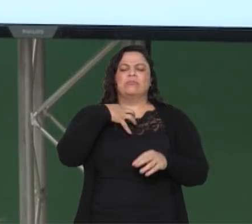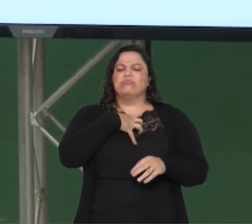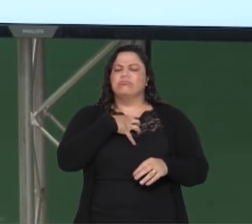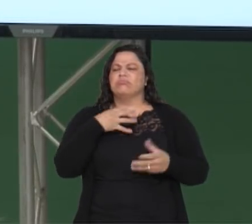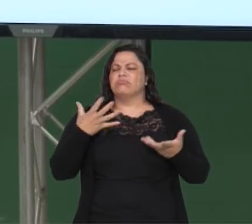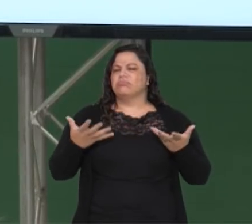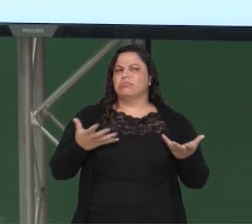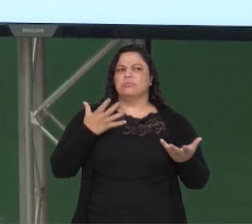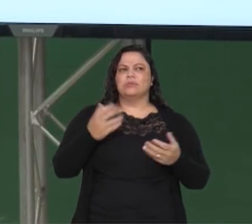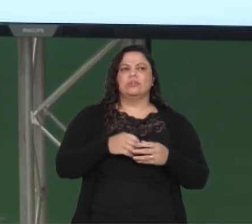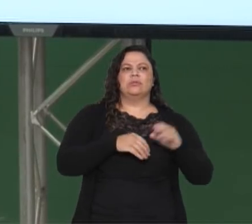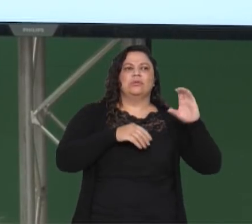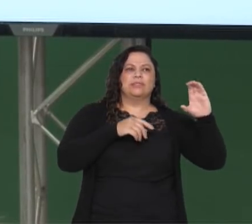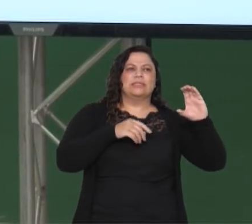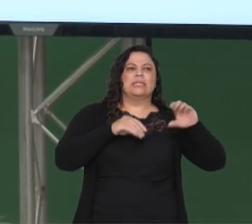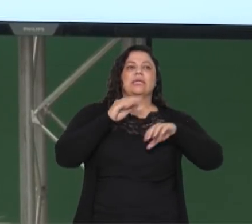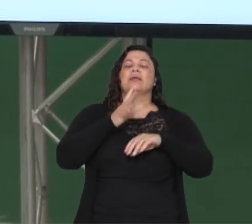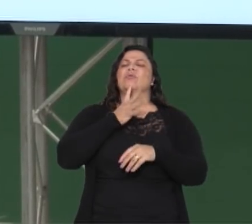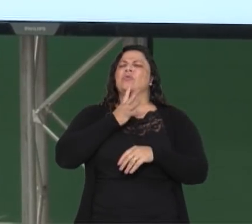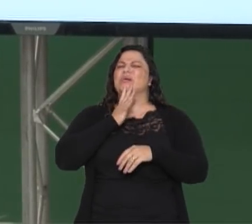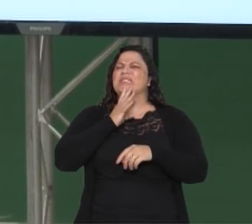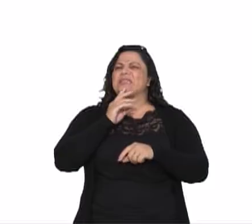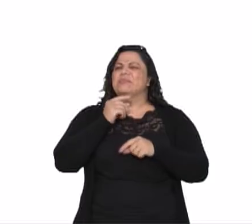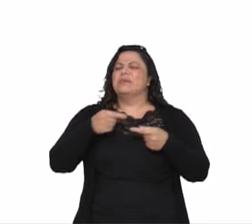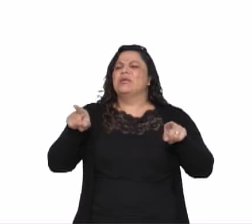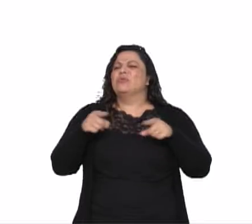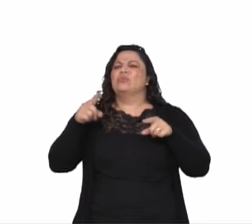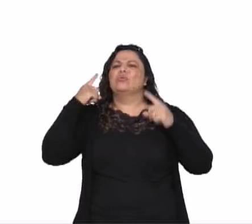gosto musical. Vou dar um tempinho para vocês pensarem.